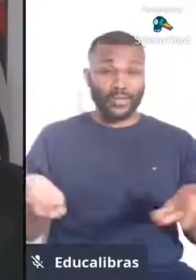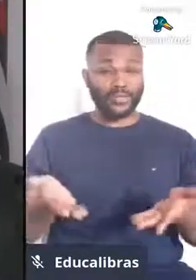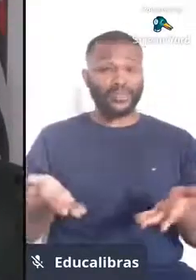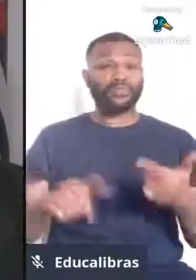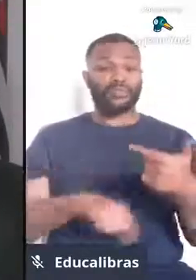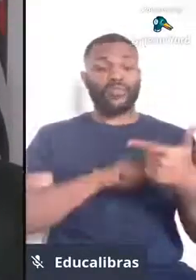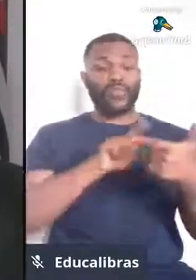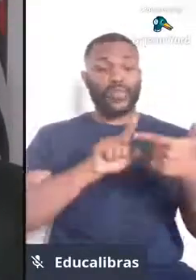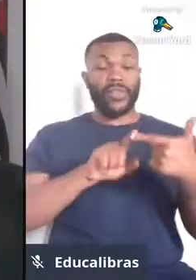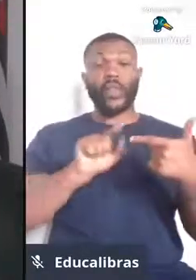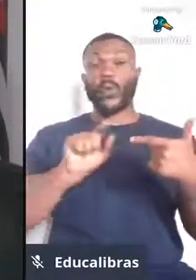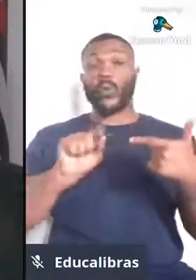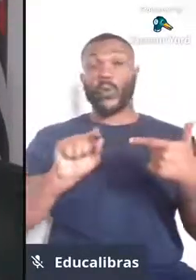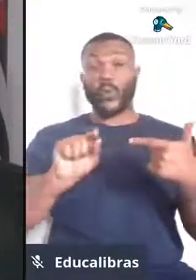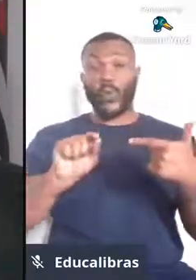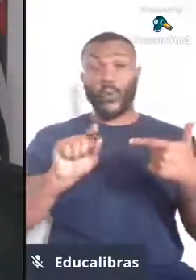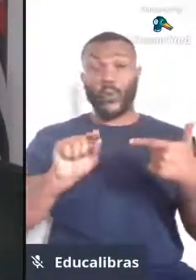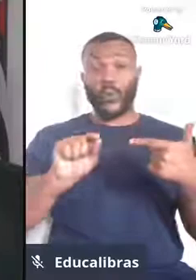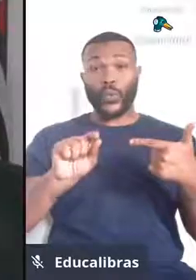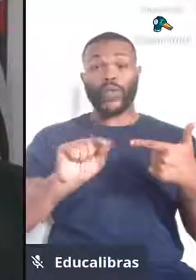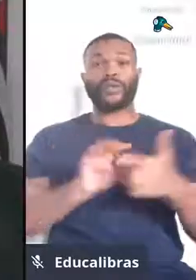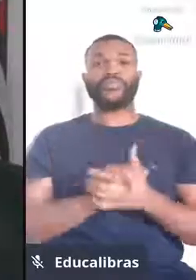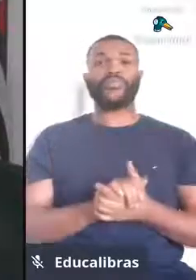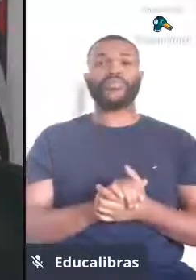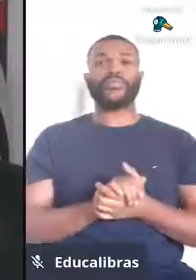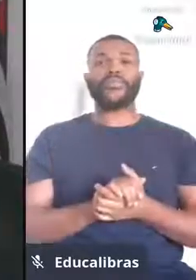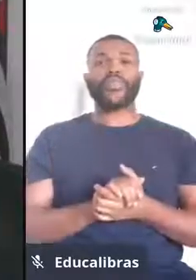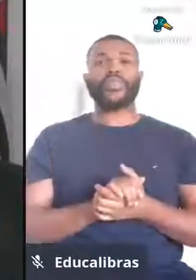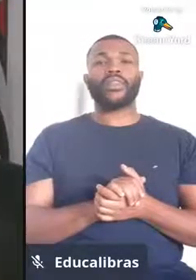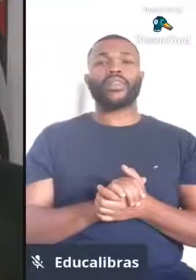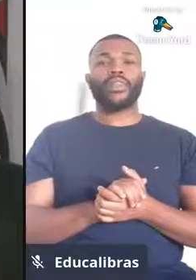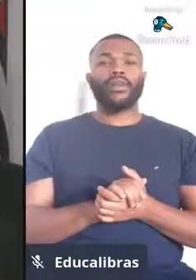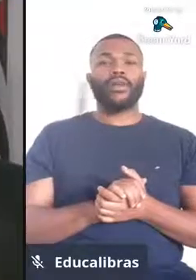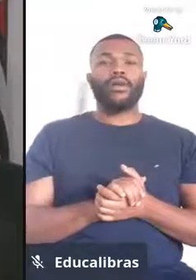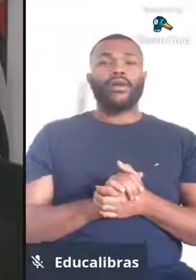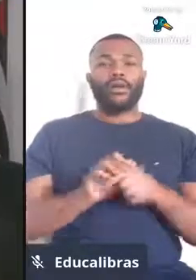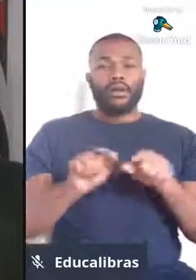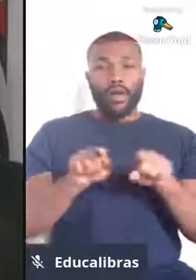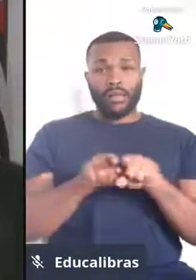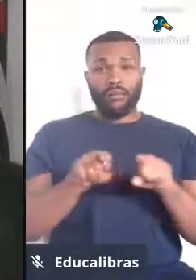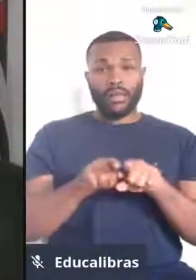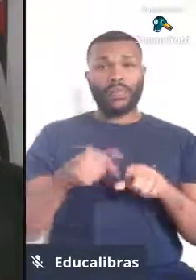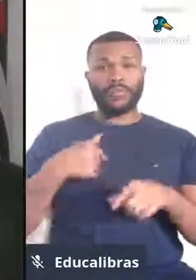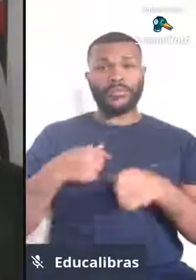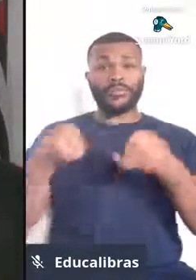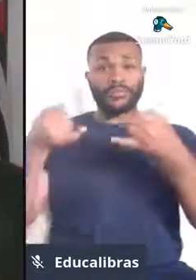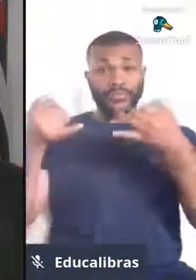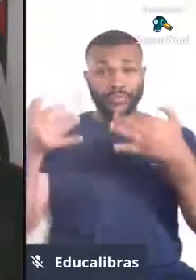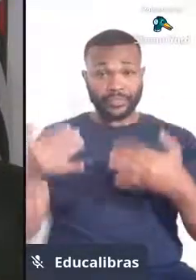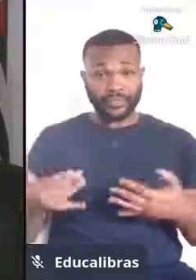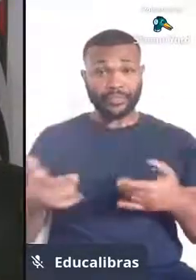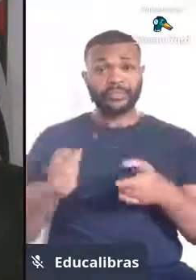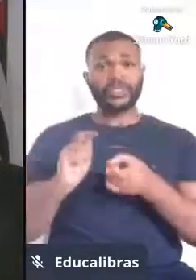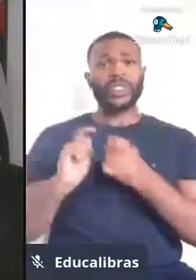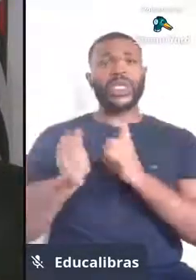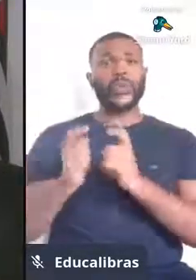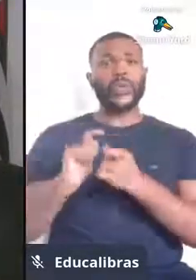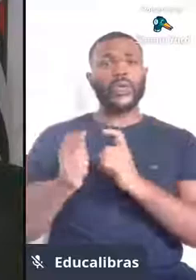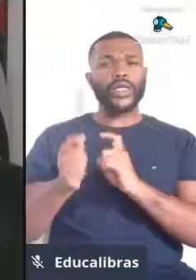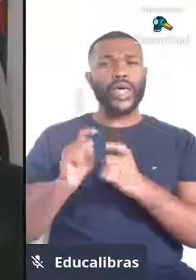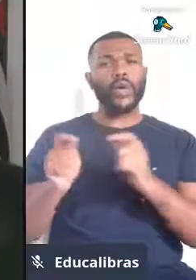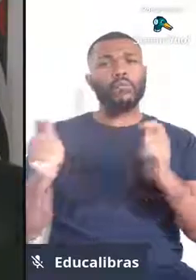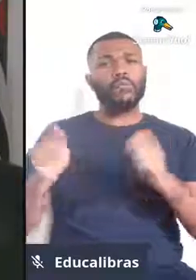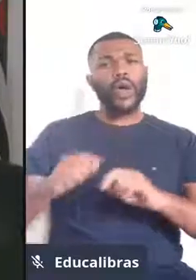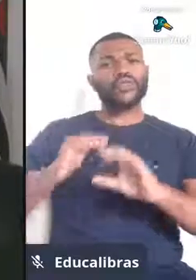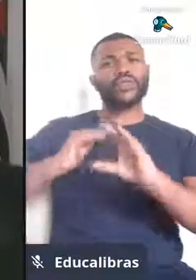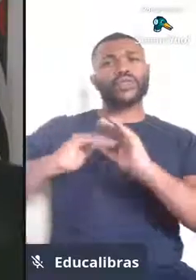tenho uma questão de ser meio pragmático. Eu odeio reuniões que poderiam ser um e-mail, né?